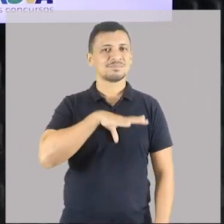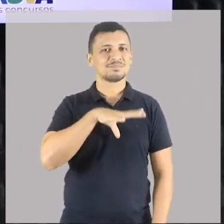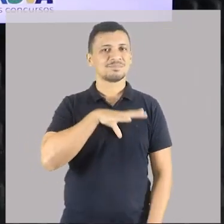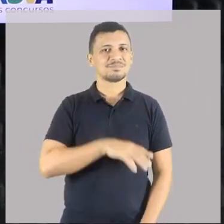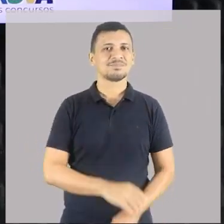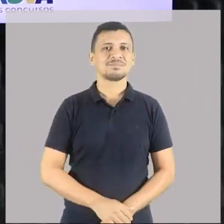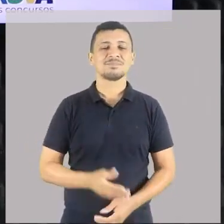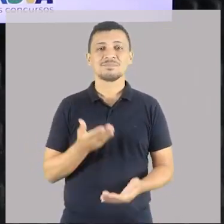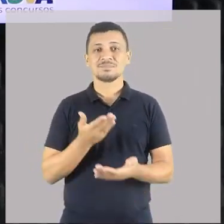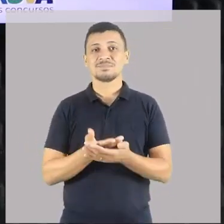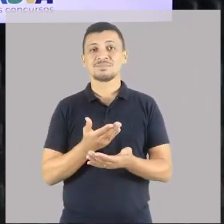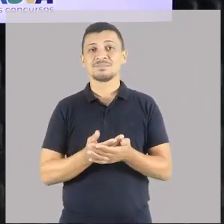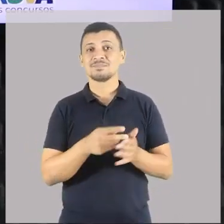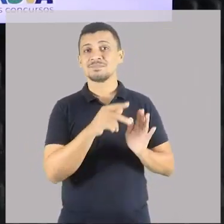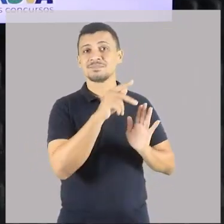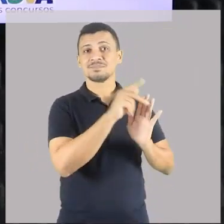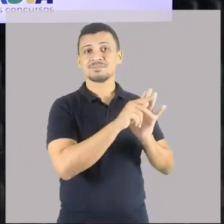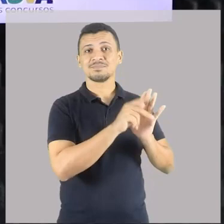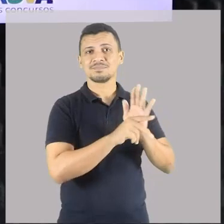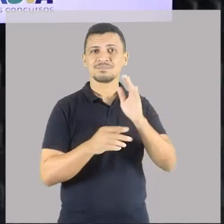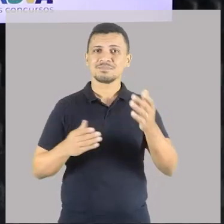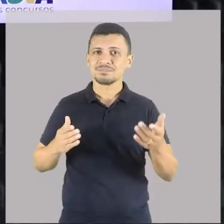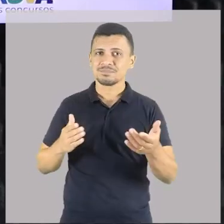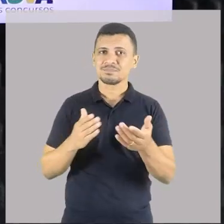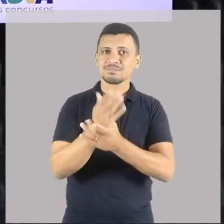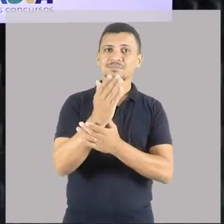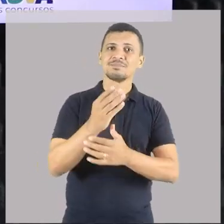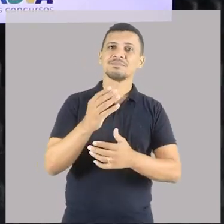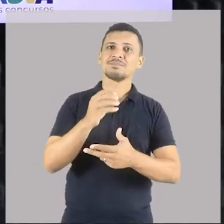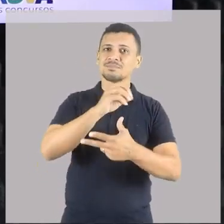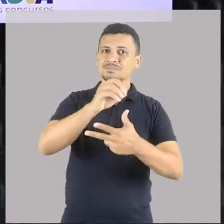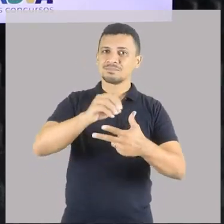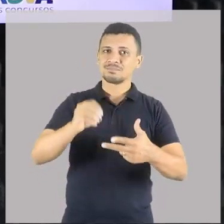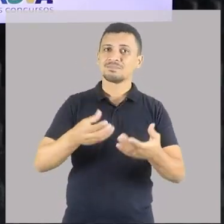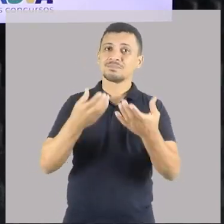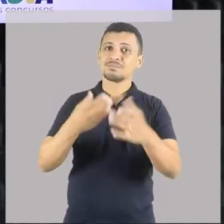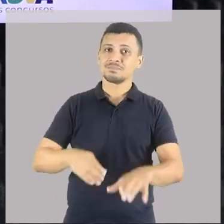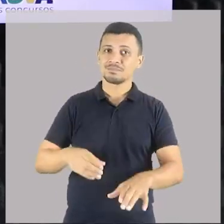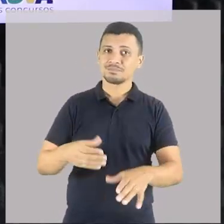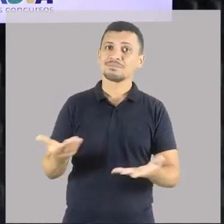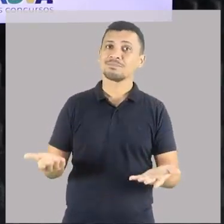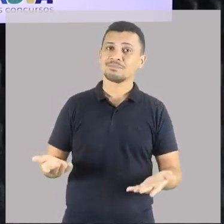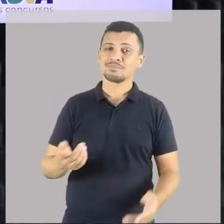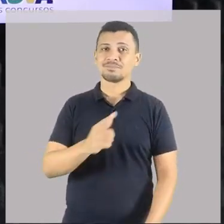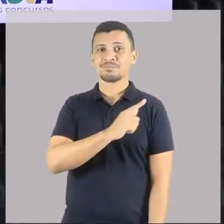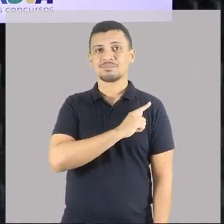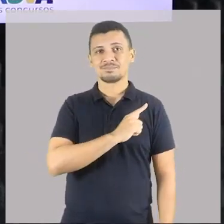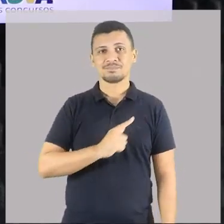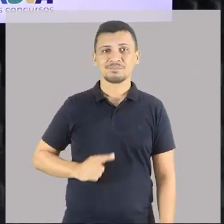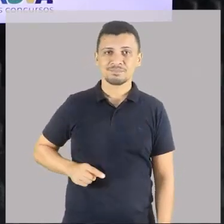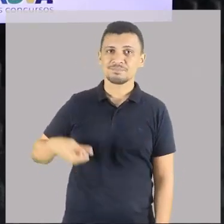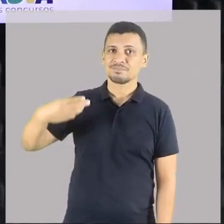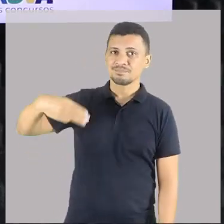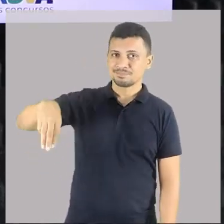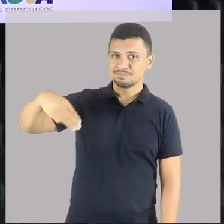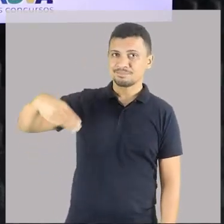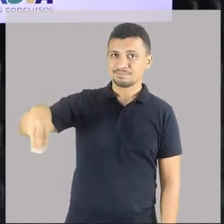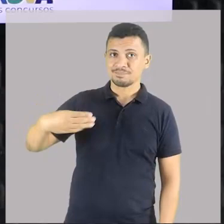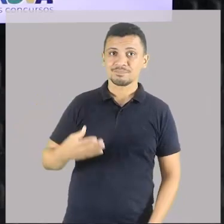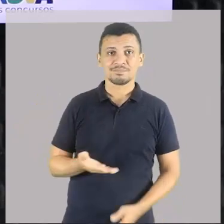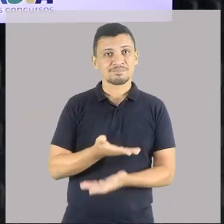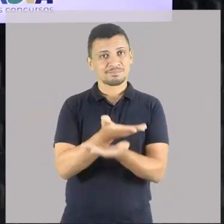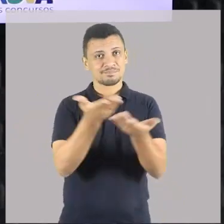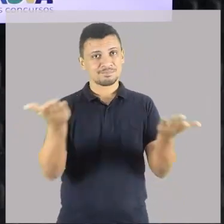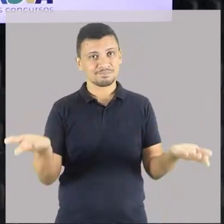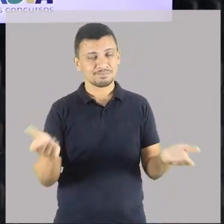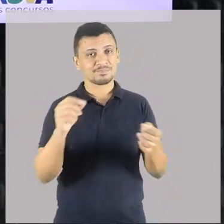uma aula no nosso projeto Aprova Mais, o Enem dos Concursos. Uma iniciativa do Governo do Estado do Maranhão para você